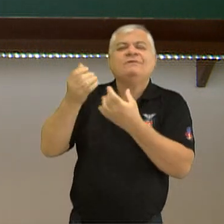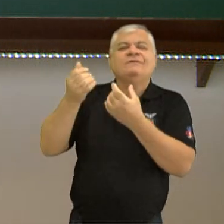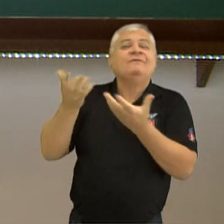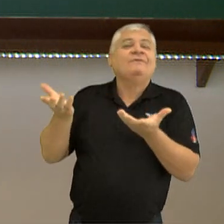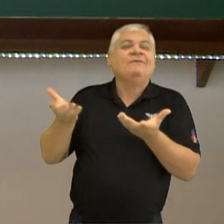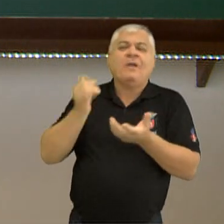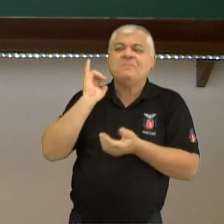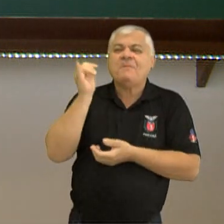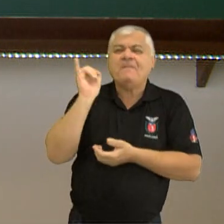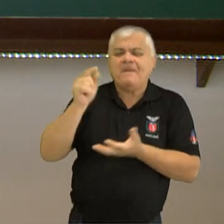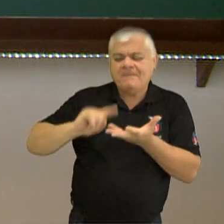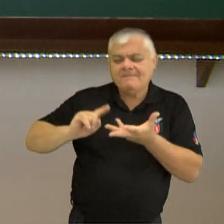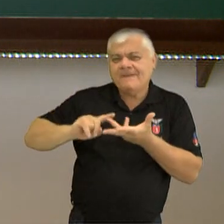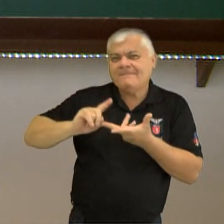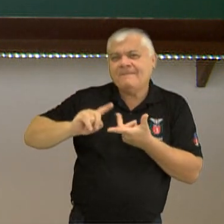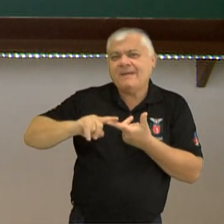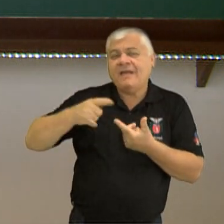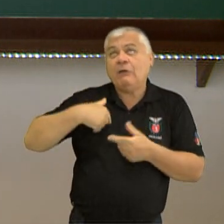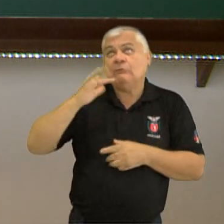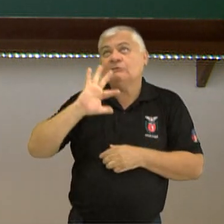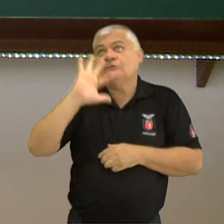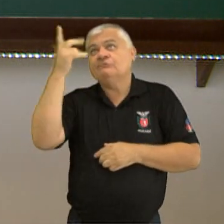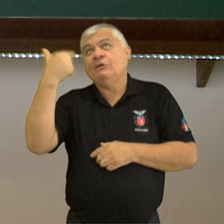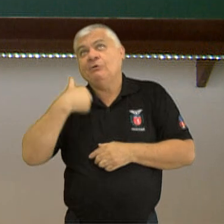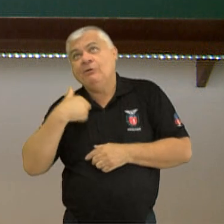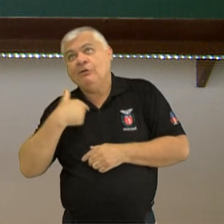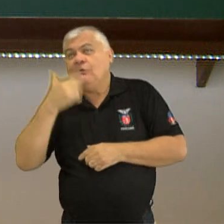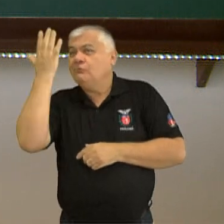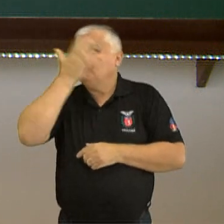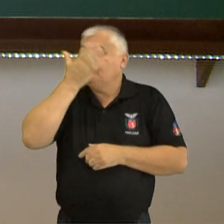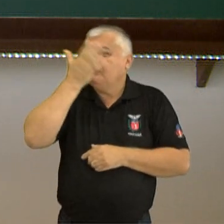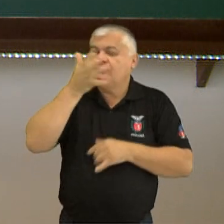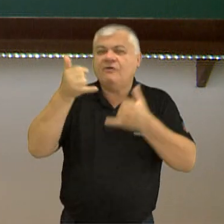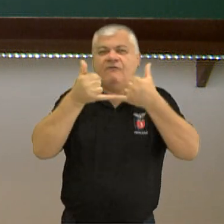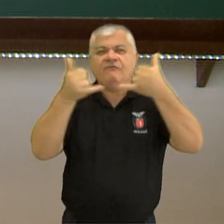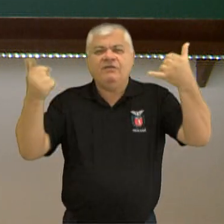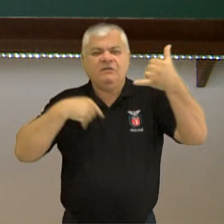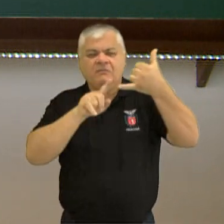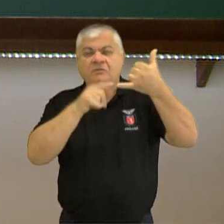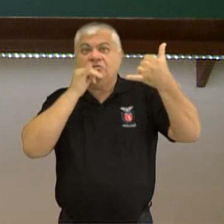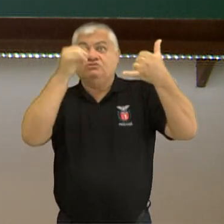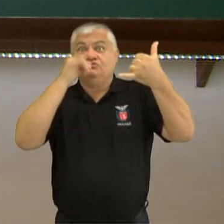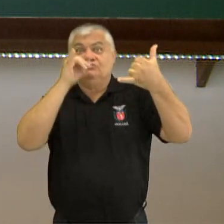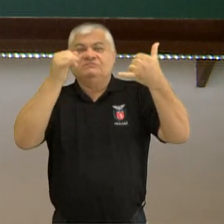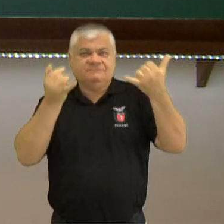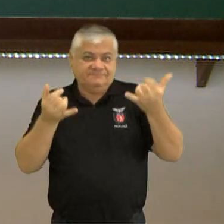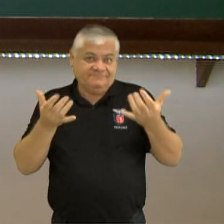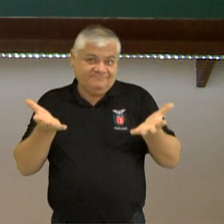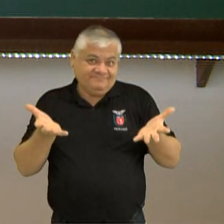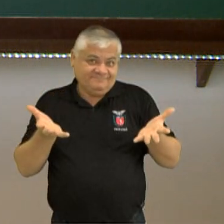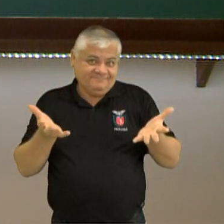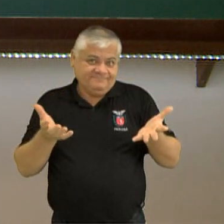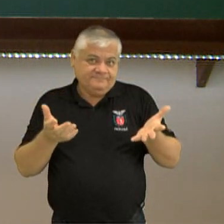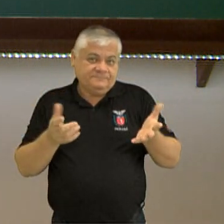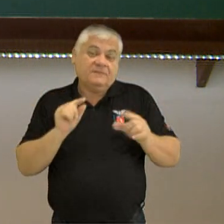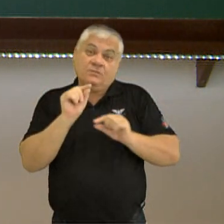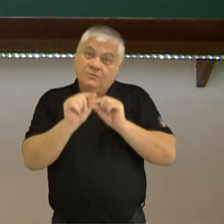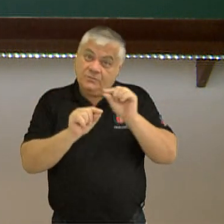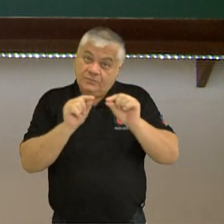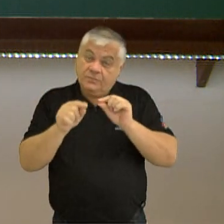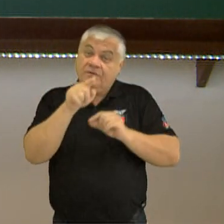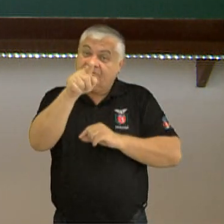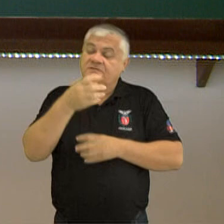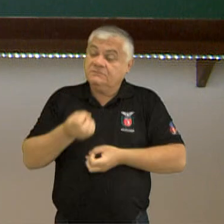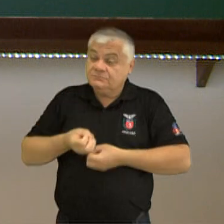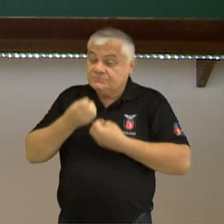Eu inadvertidamente fui lá, encostei no fiozinho desencapado. E aí, esse